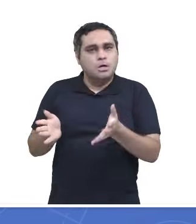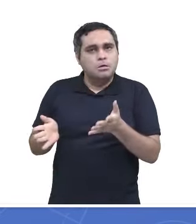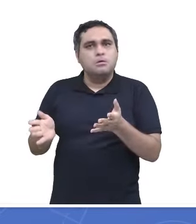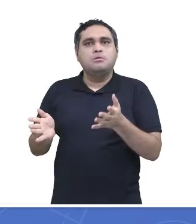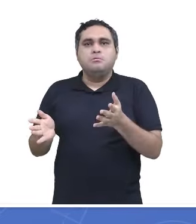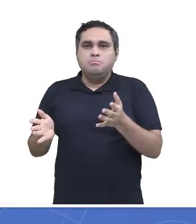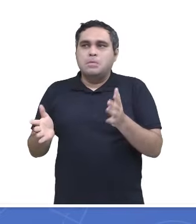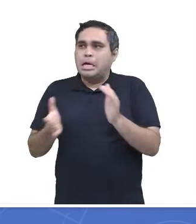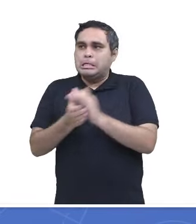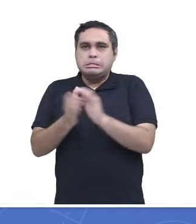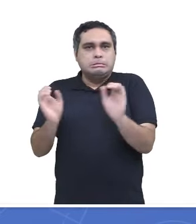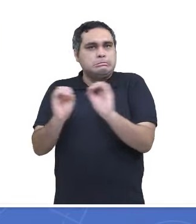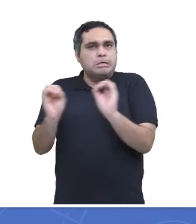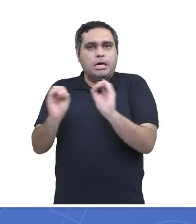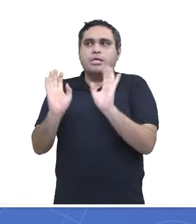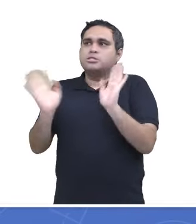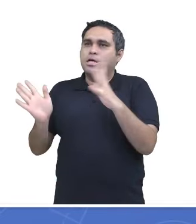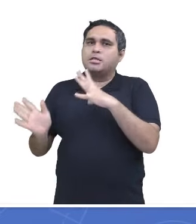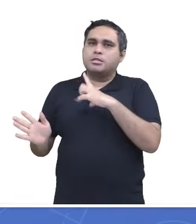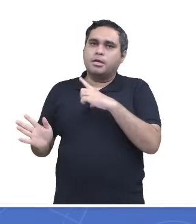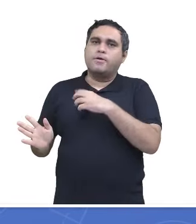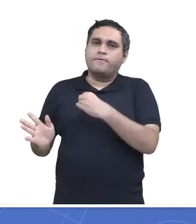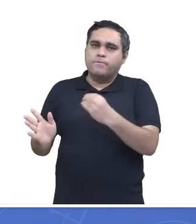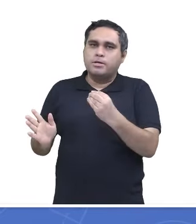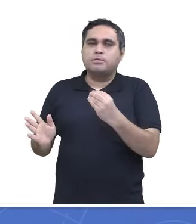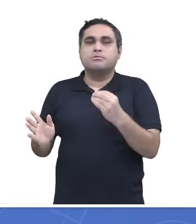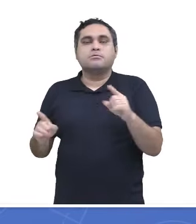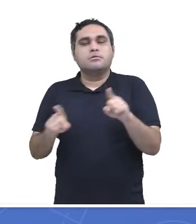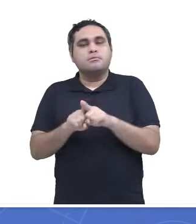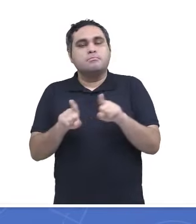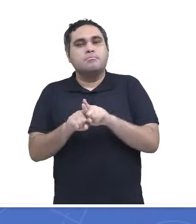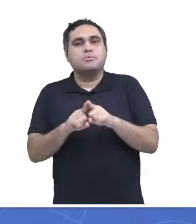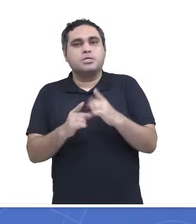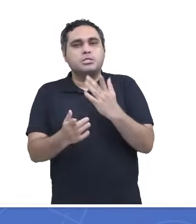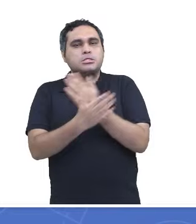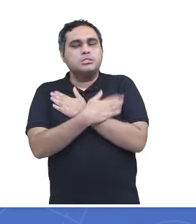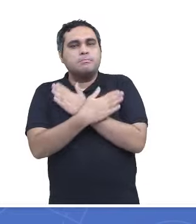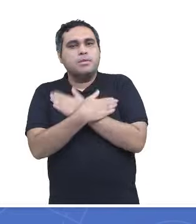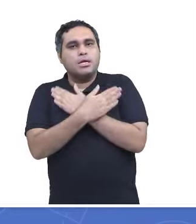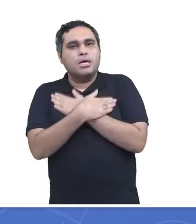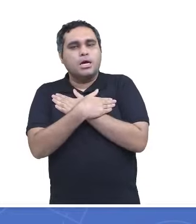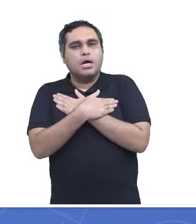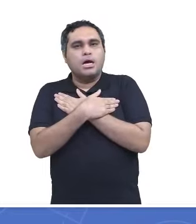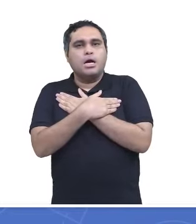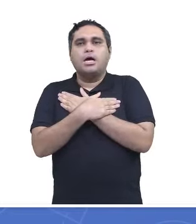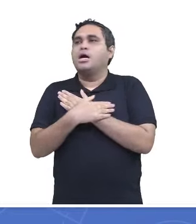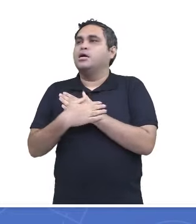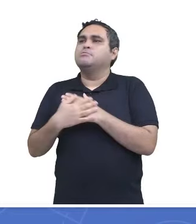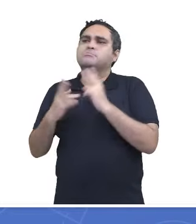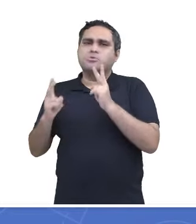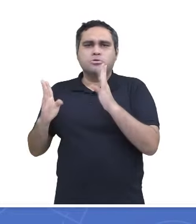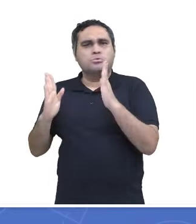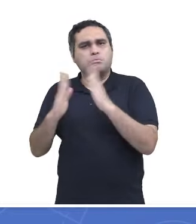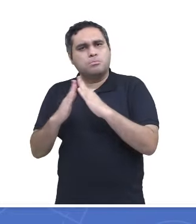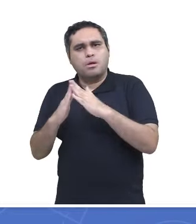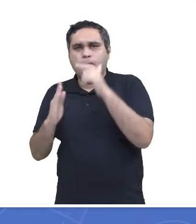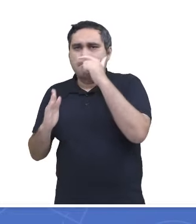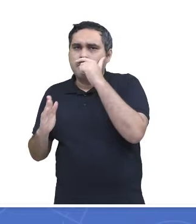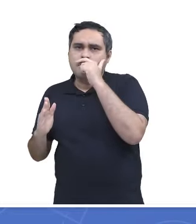Então, muitos não têm trabalho, como nós vimos o panorama, né, da juventude. Então, fica difícil de a